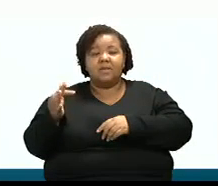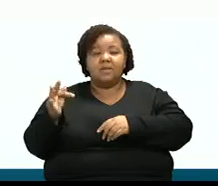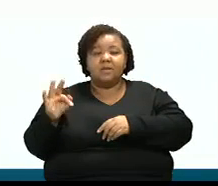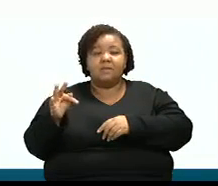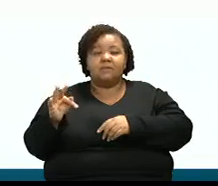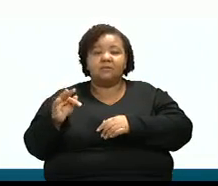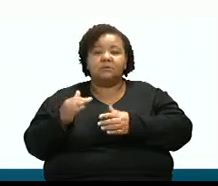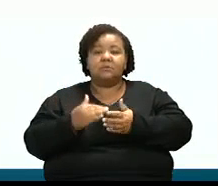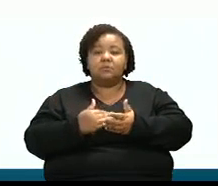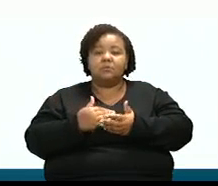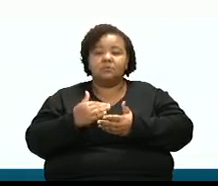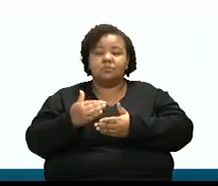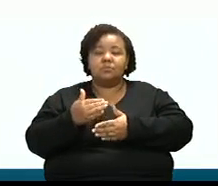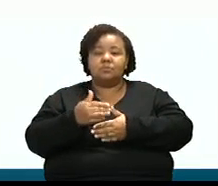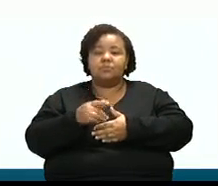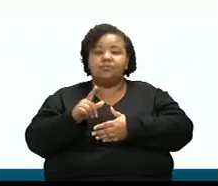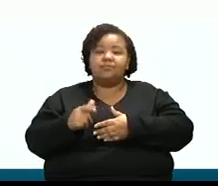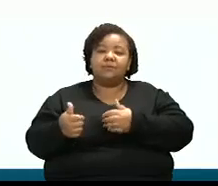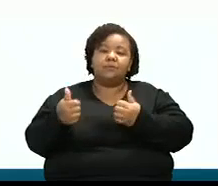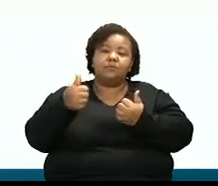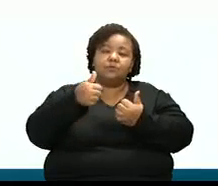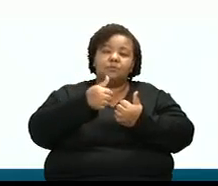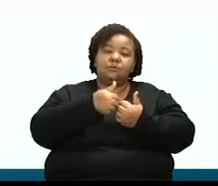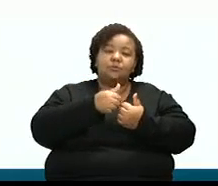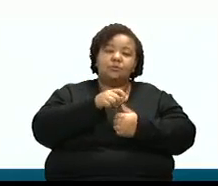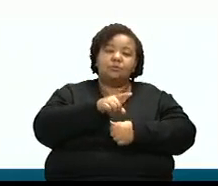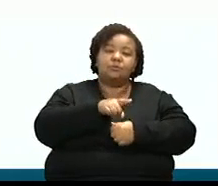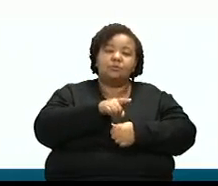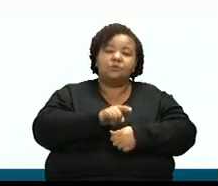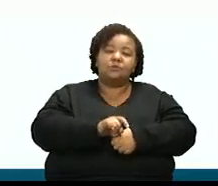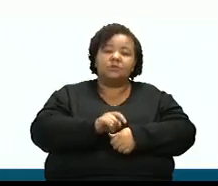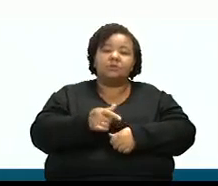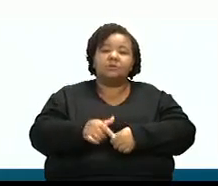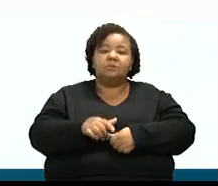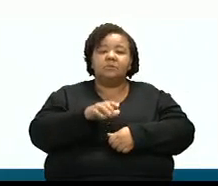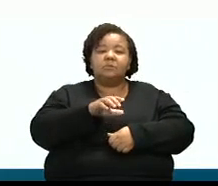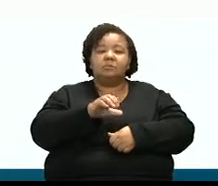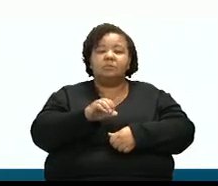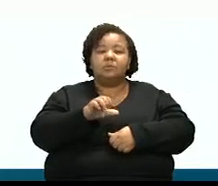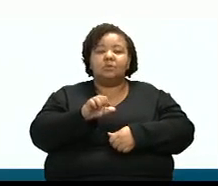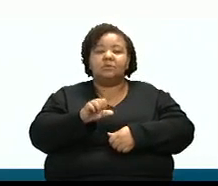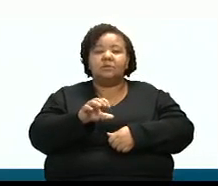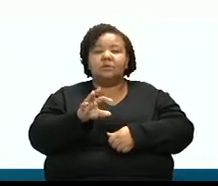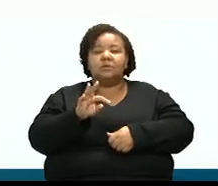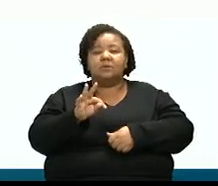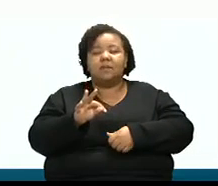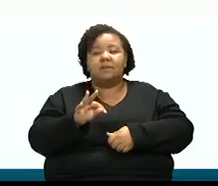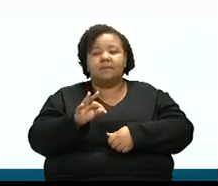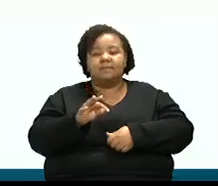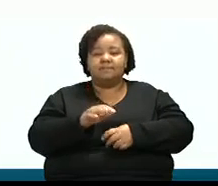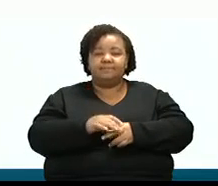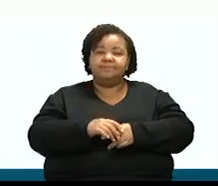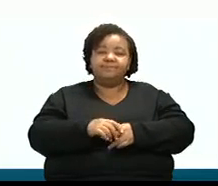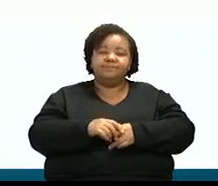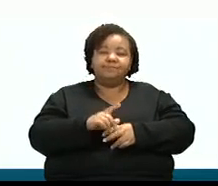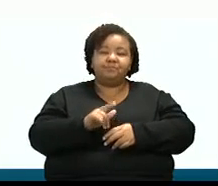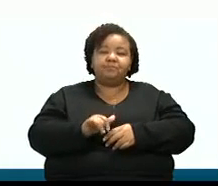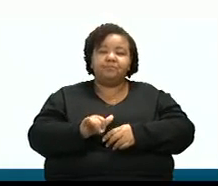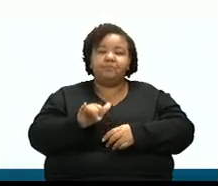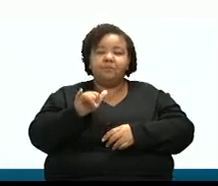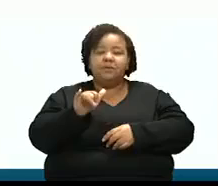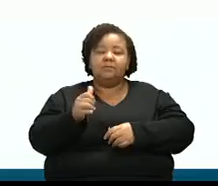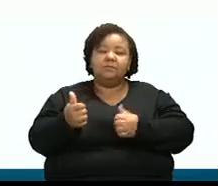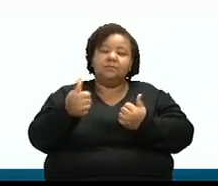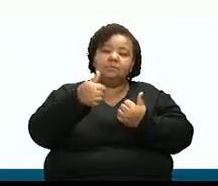tinha inicialmente, só que eu substituo x por cosseno t, por causa da parametrização, y